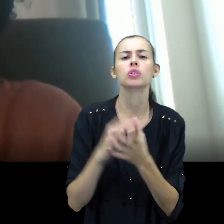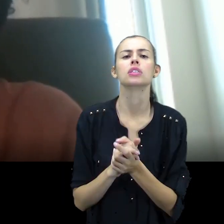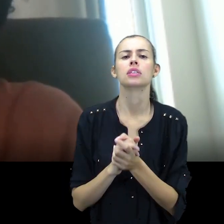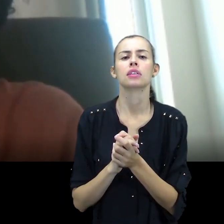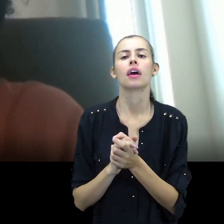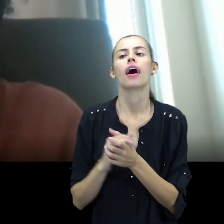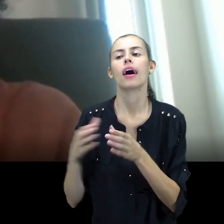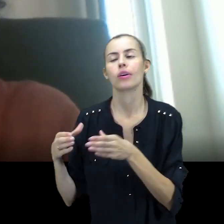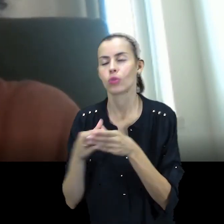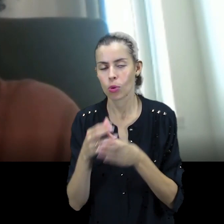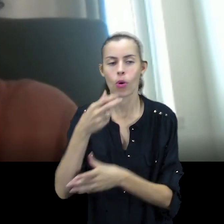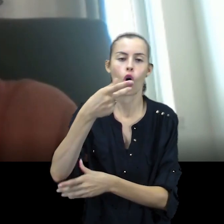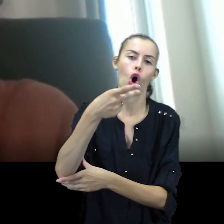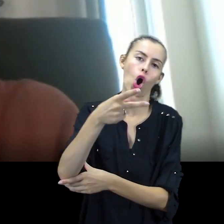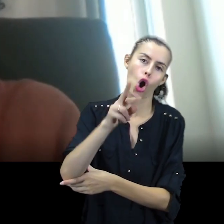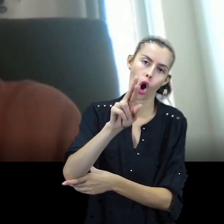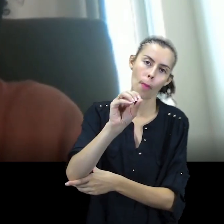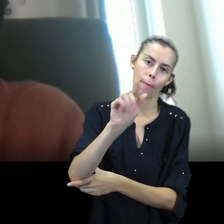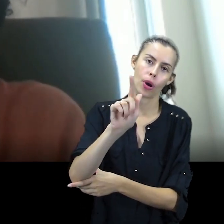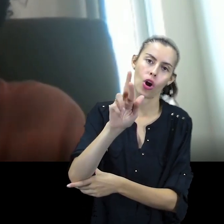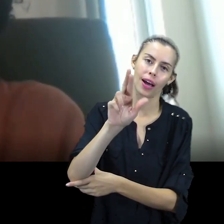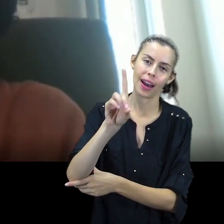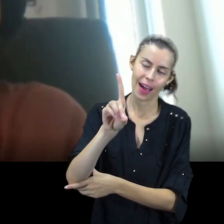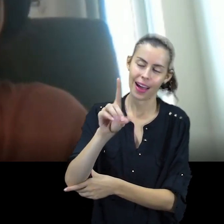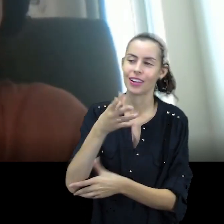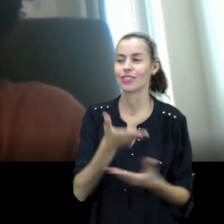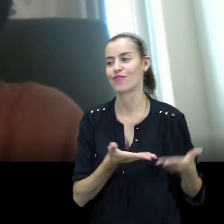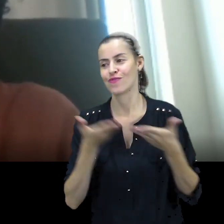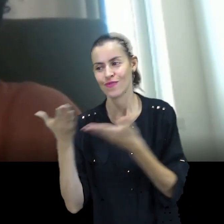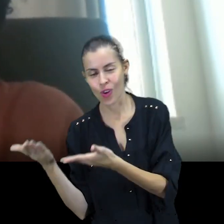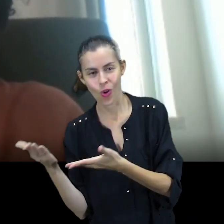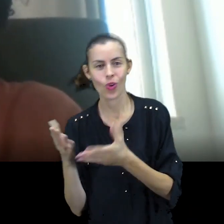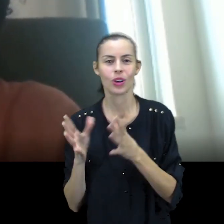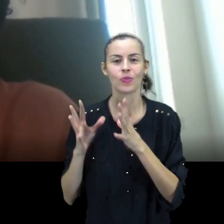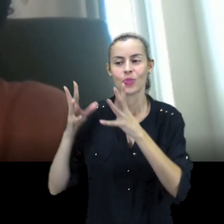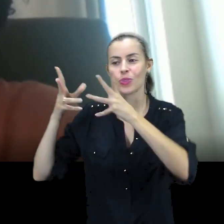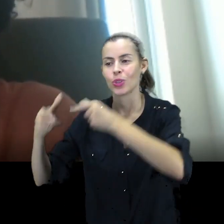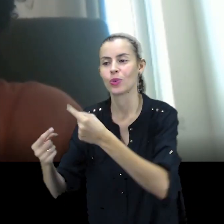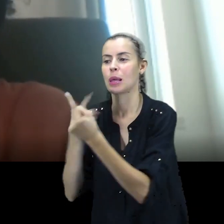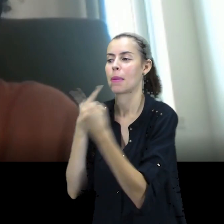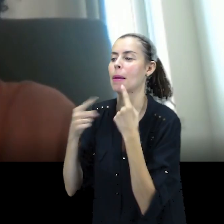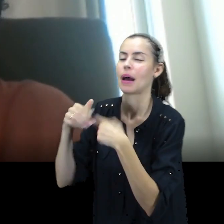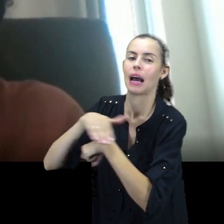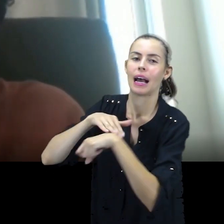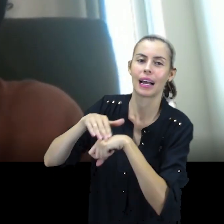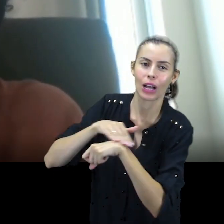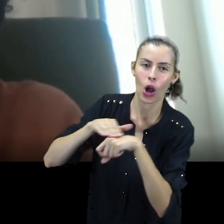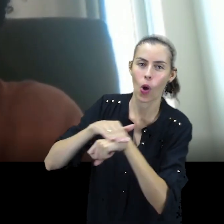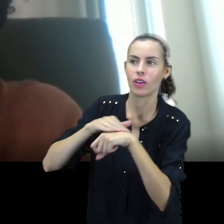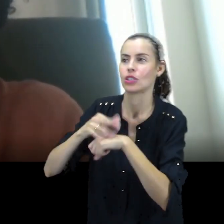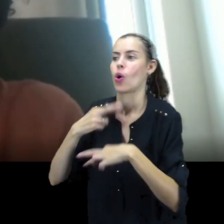registros estudantis, então, né, o que vai ser registrado na matriz curricular, como é que vai aparecer dentro do histórico do estudante, com a